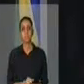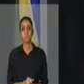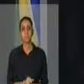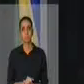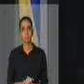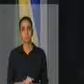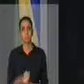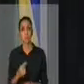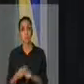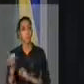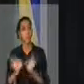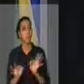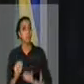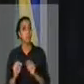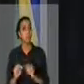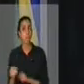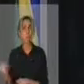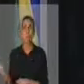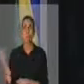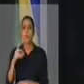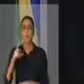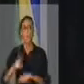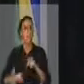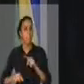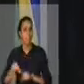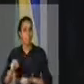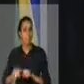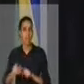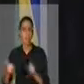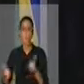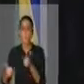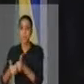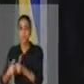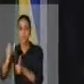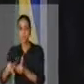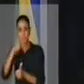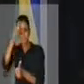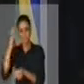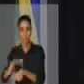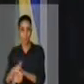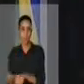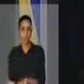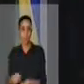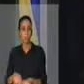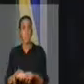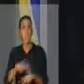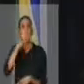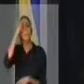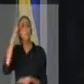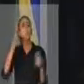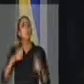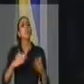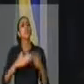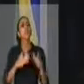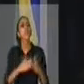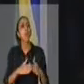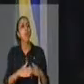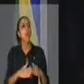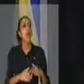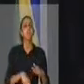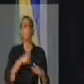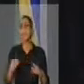estamos planejando colocar os novos equipamentos mais próximo das pessoas. Então, nós fazemos isso para localizar os novos